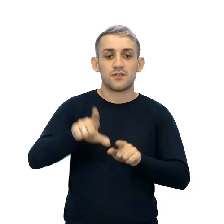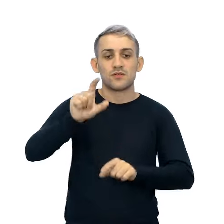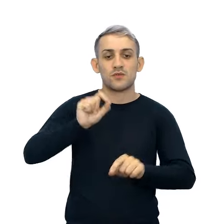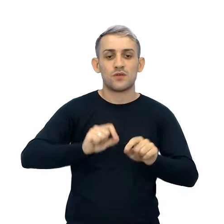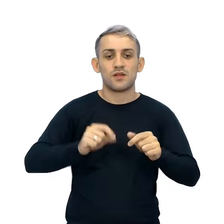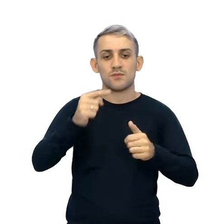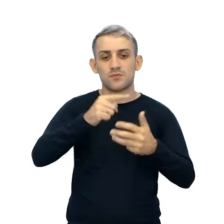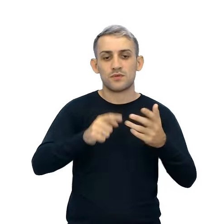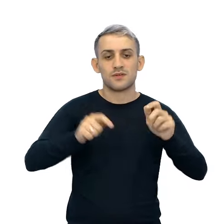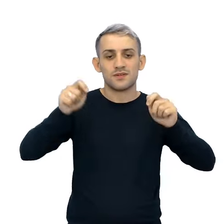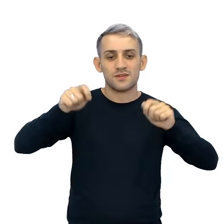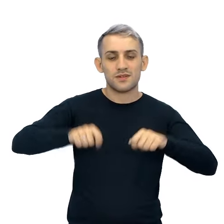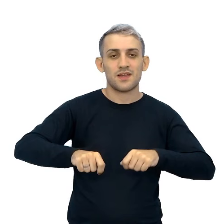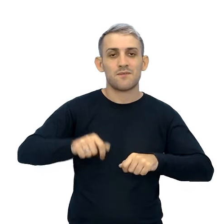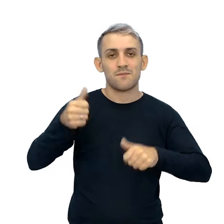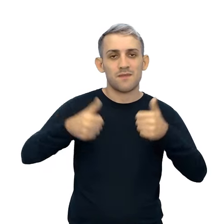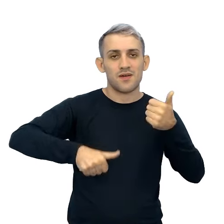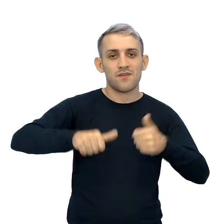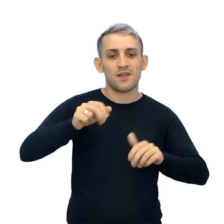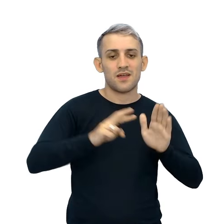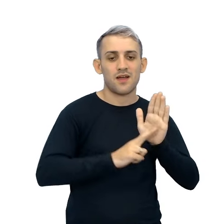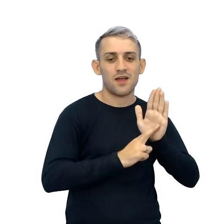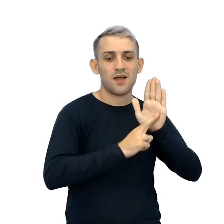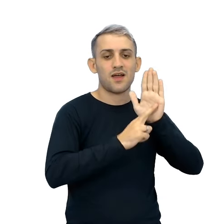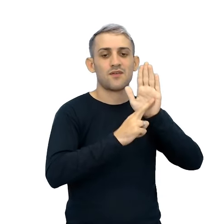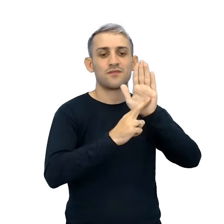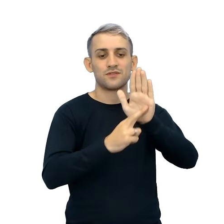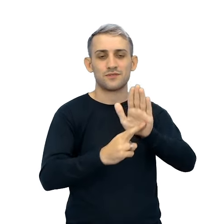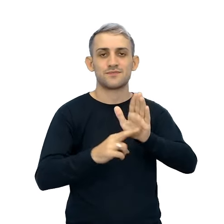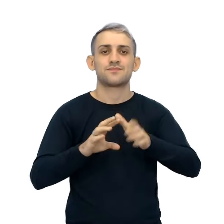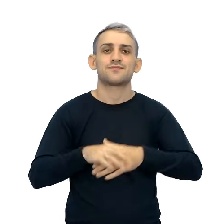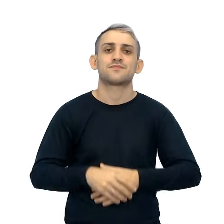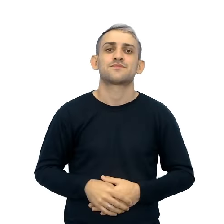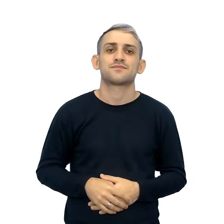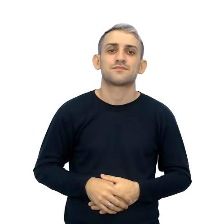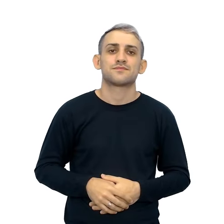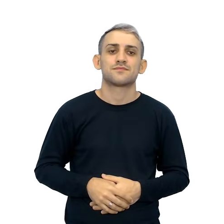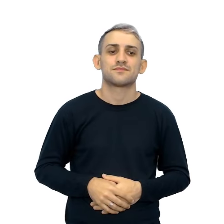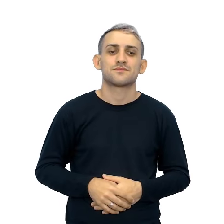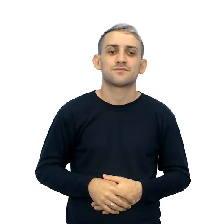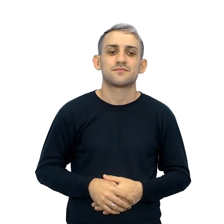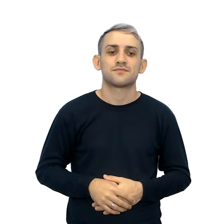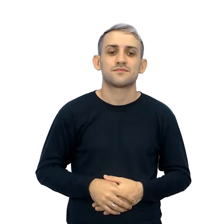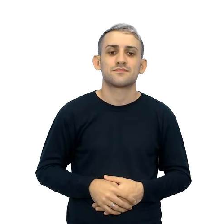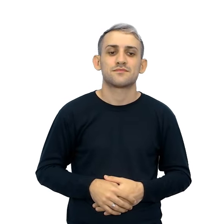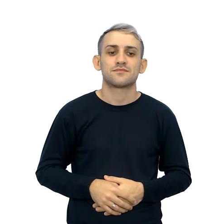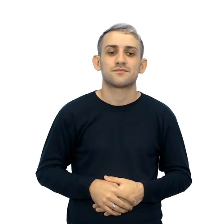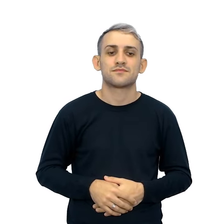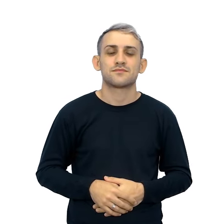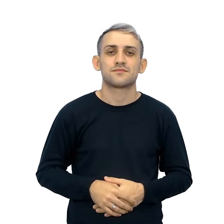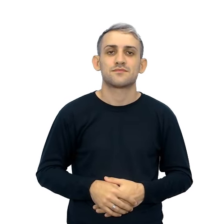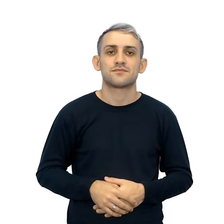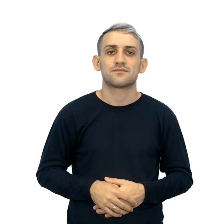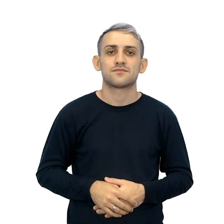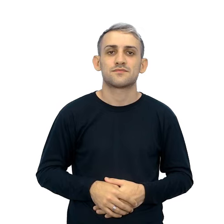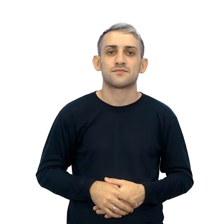parâmetros que sirvam para avaliar todo o processo, no início, no meio e no fim,